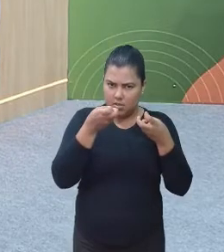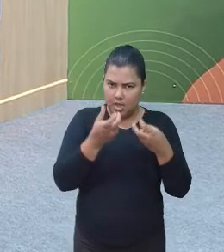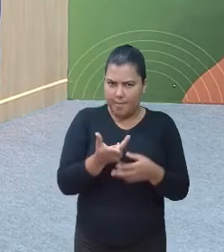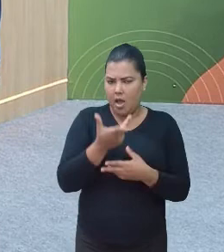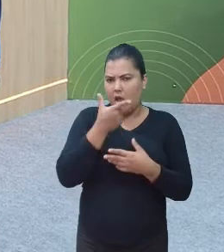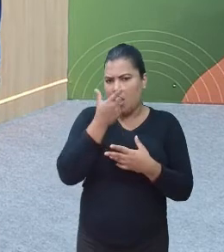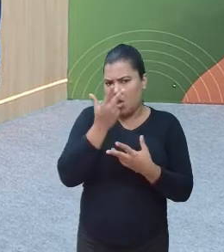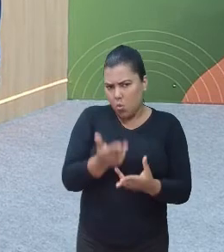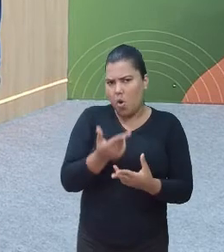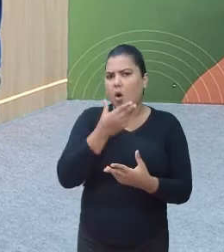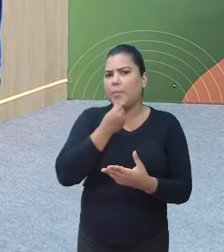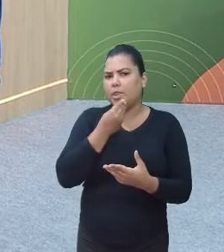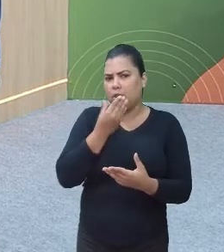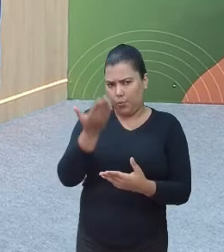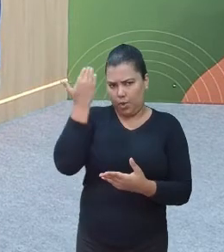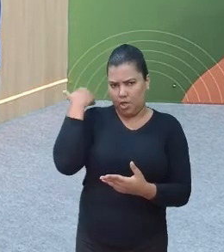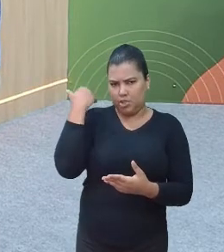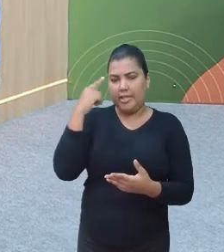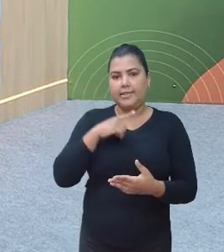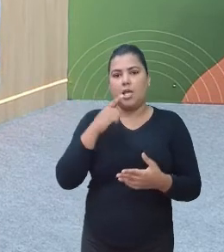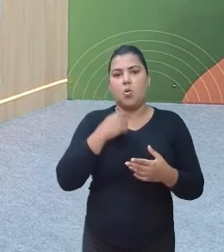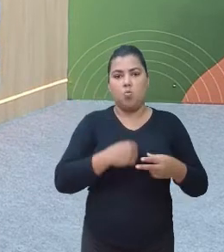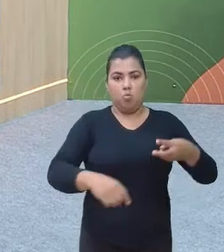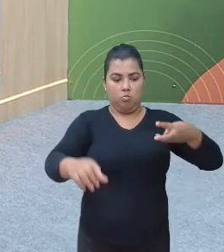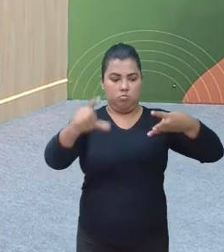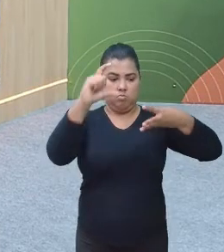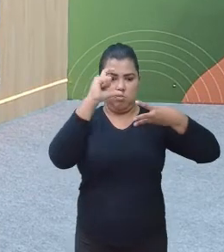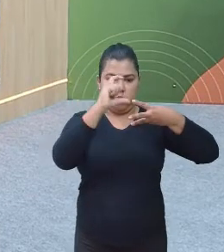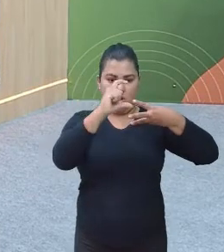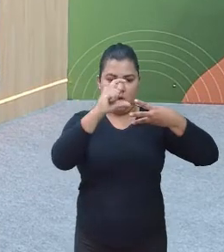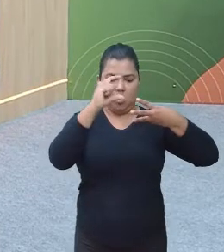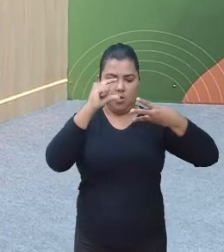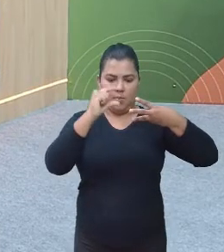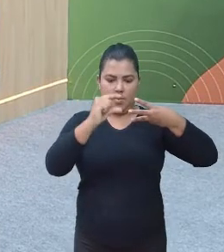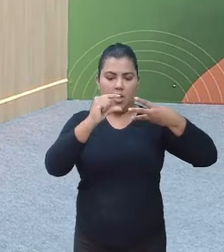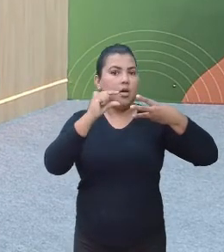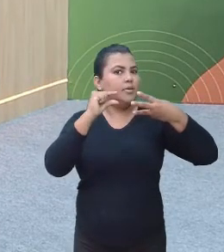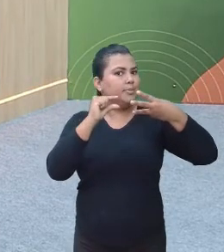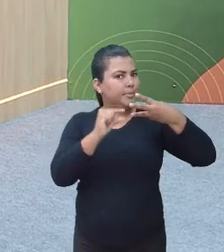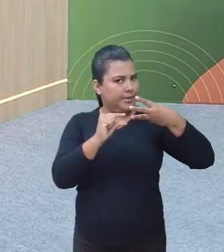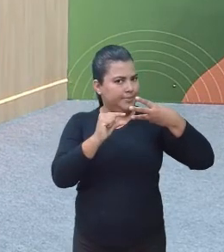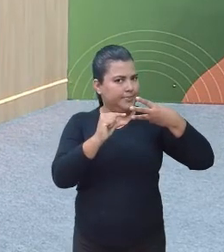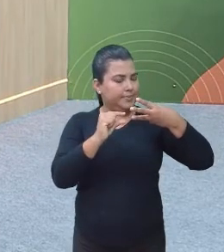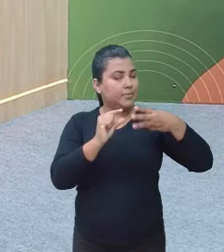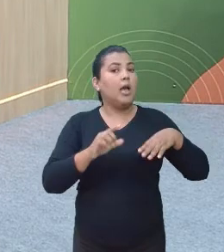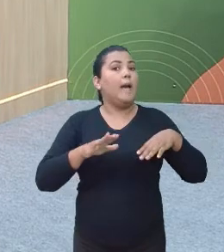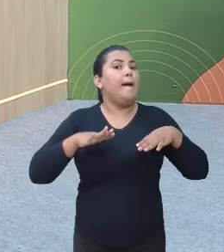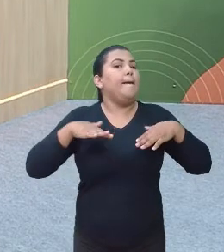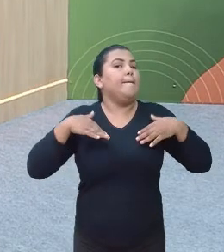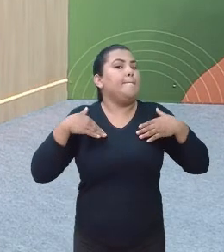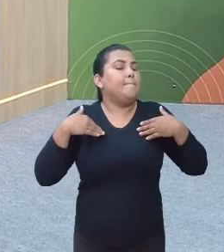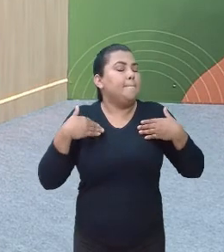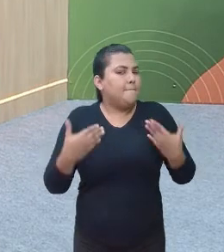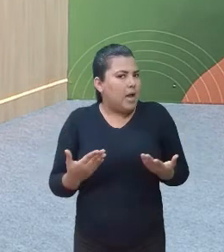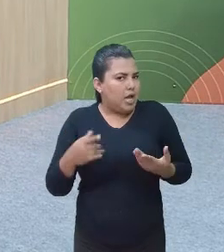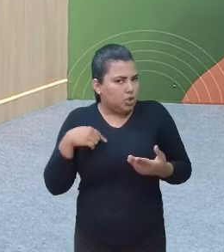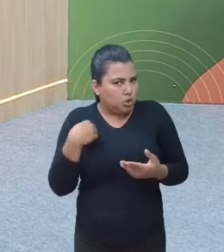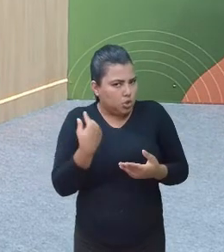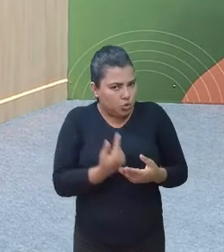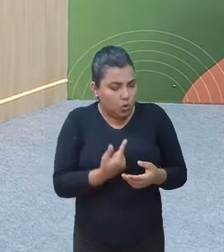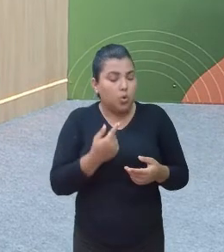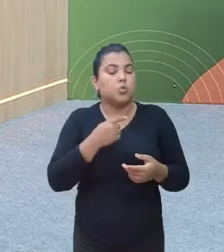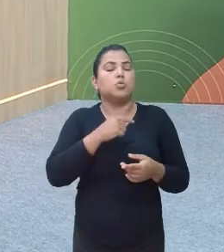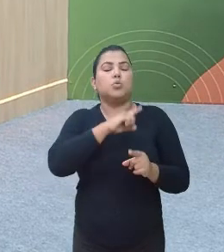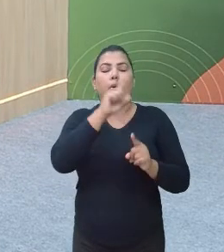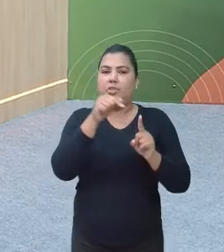uma imagem maior, uma imagem intermediária e uma imagem menor. Mas nosso objetivo não é dizer se são iguais